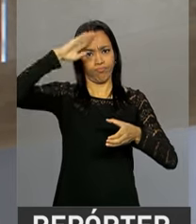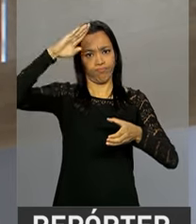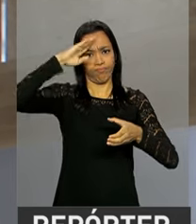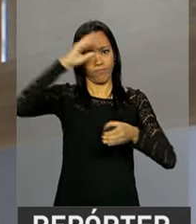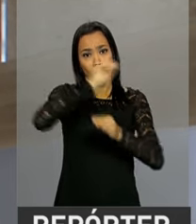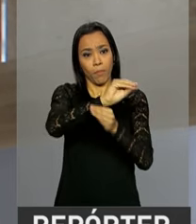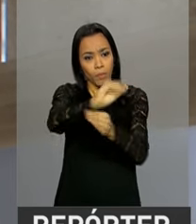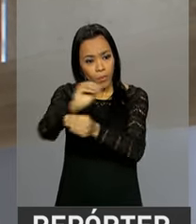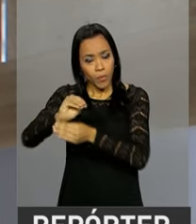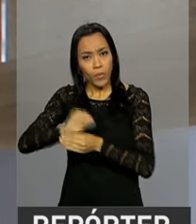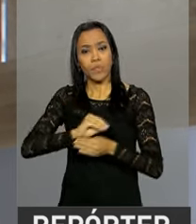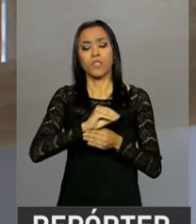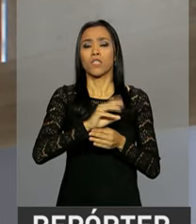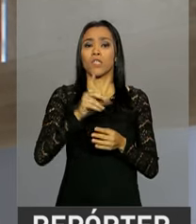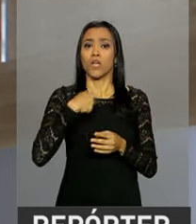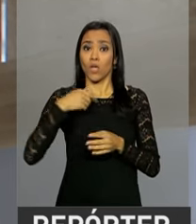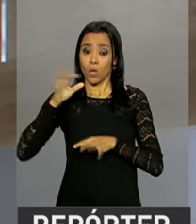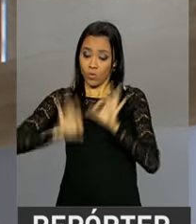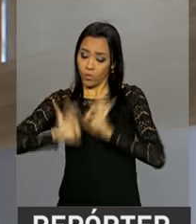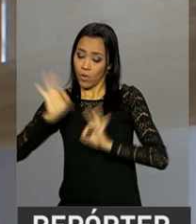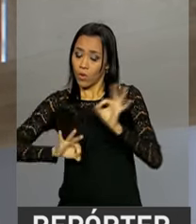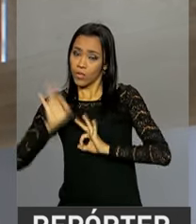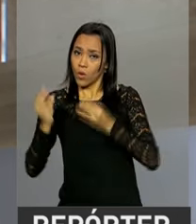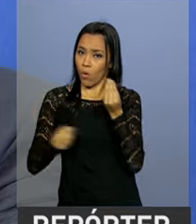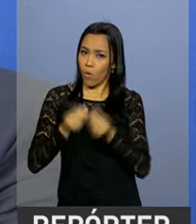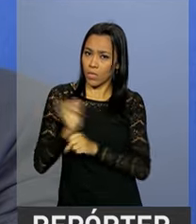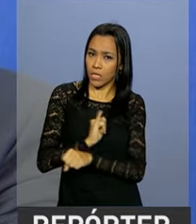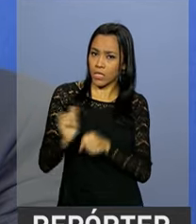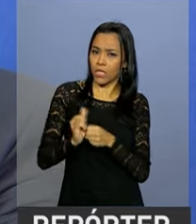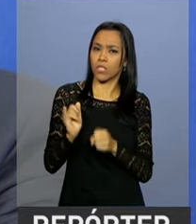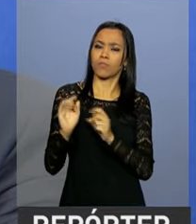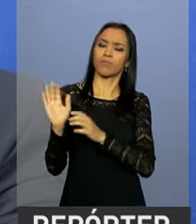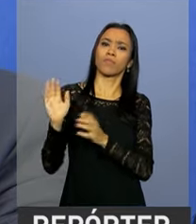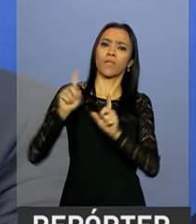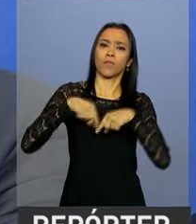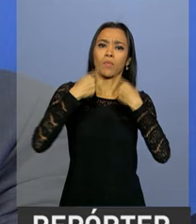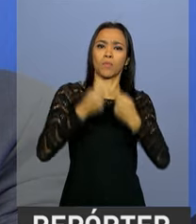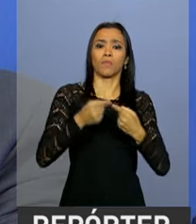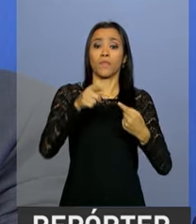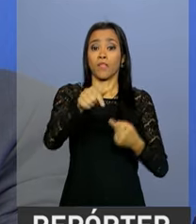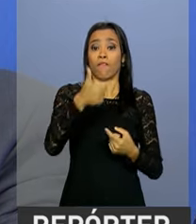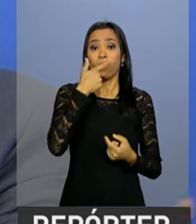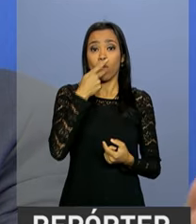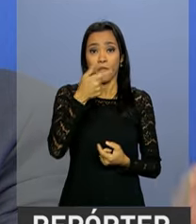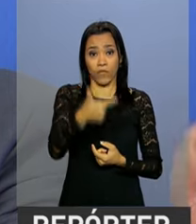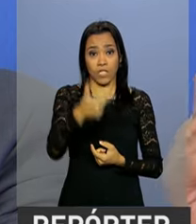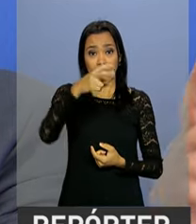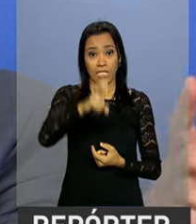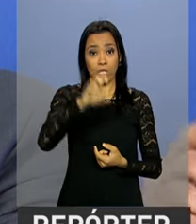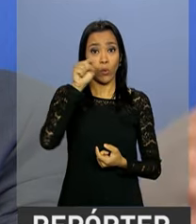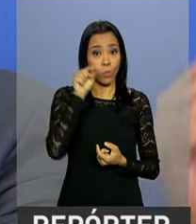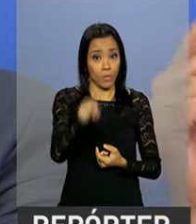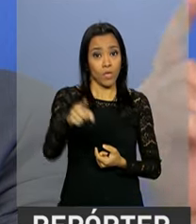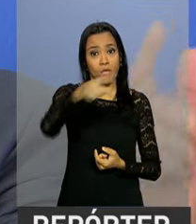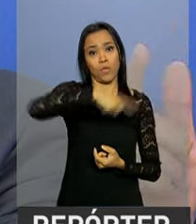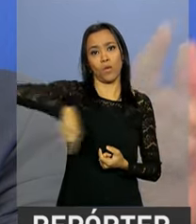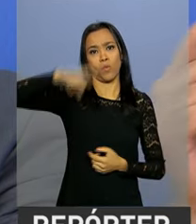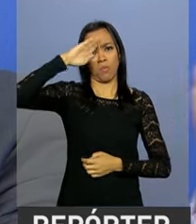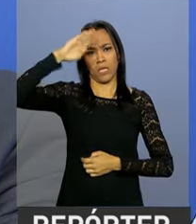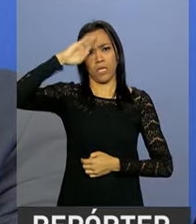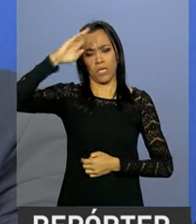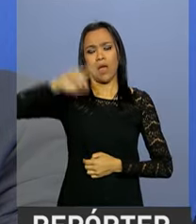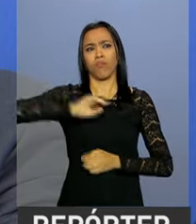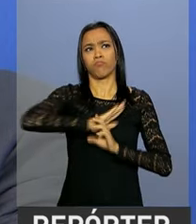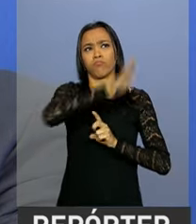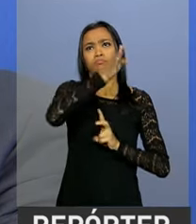ministério está definindo os últimos detalhes da operação. Serão empregados 25 mil militares. Este número, lembro sempre, pode crescer